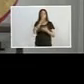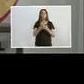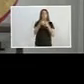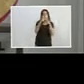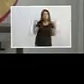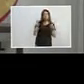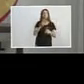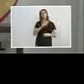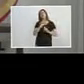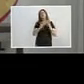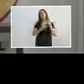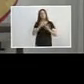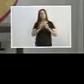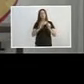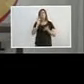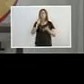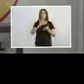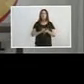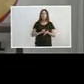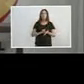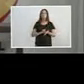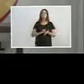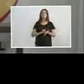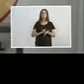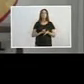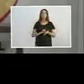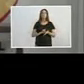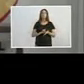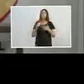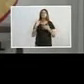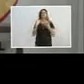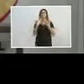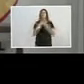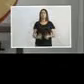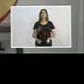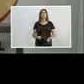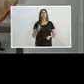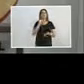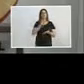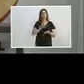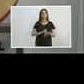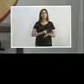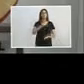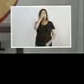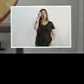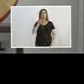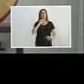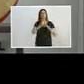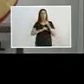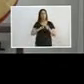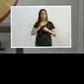excelências não vai permitir o uso e o abuso do que é público para benefício privado.